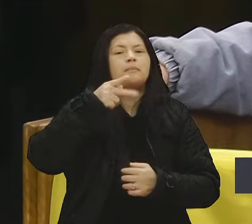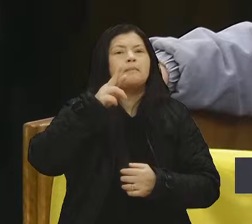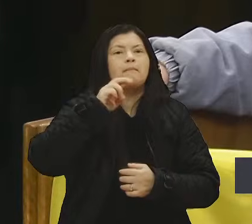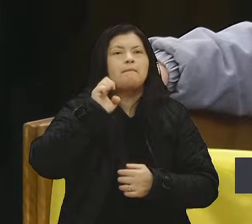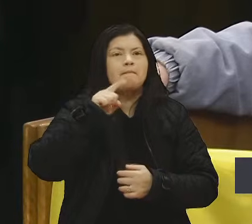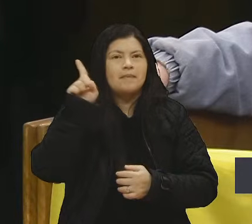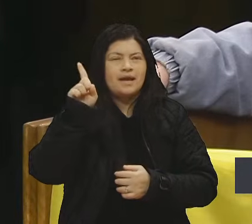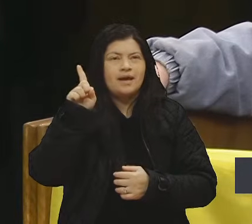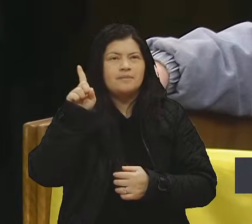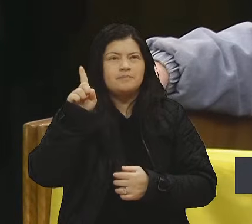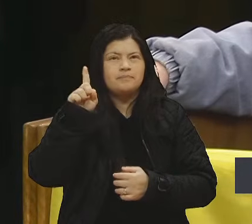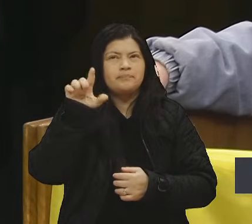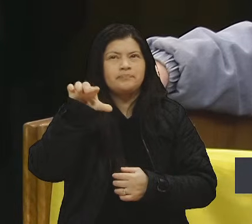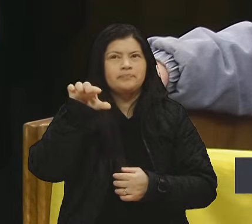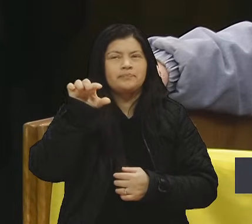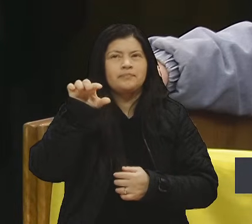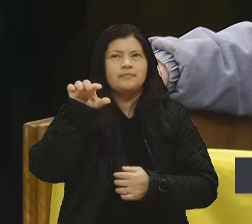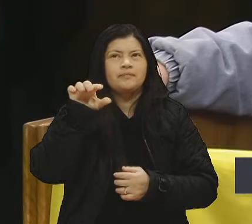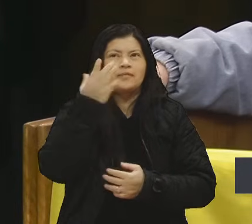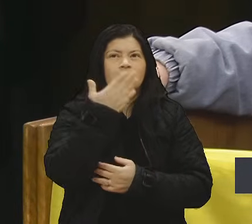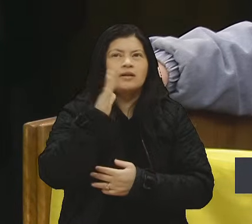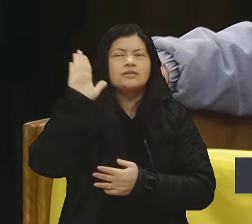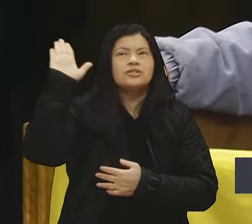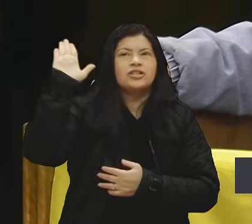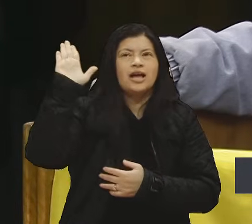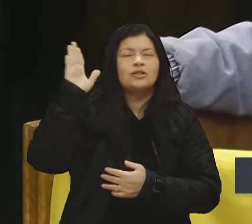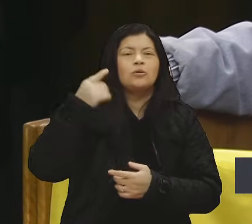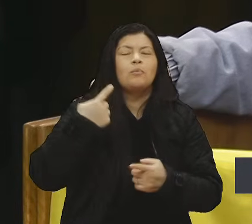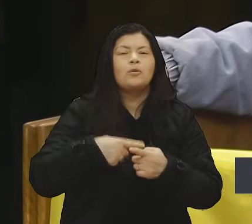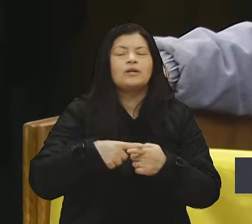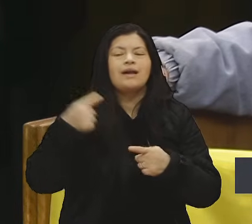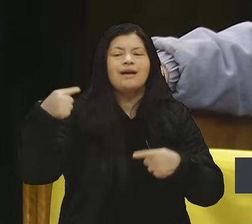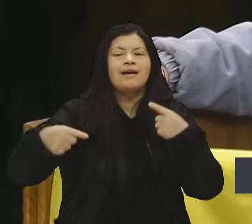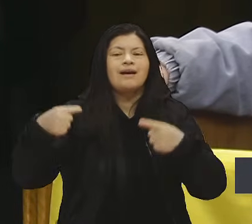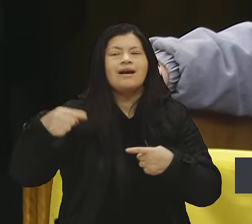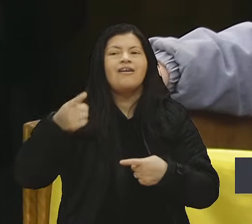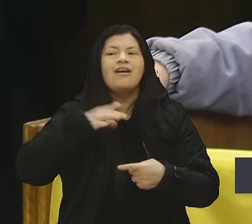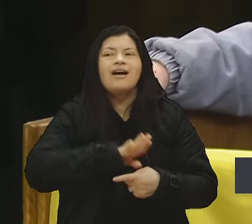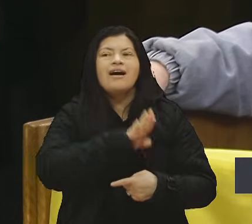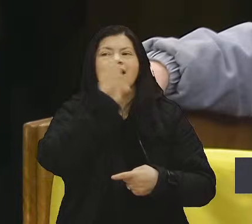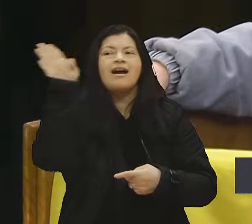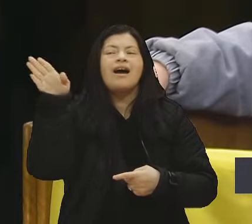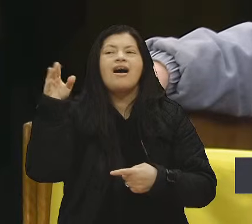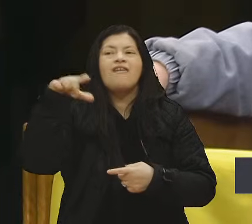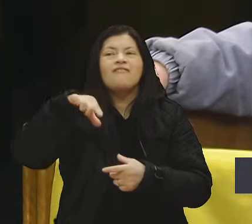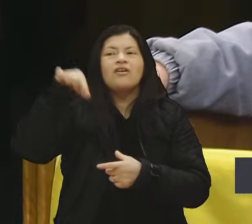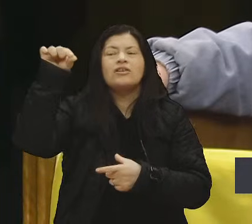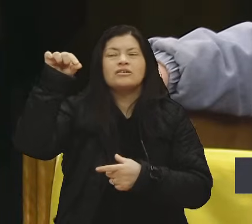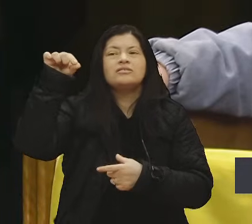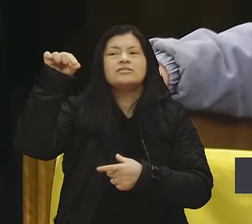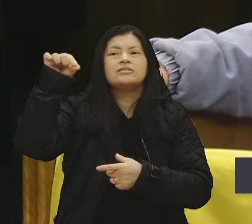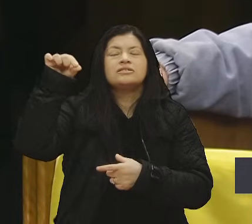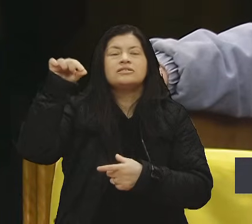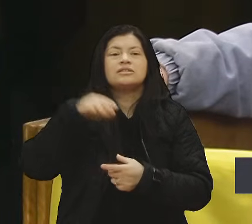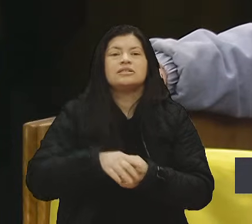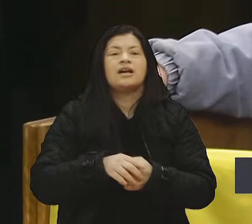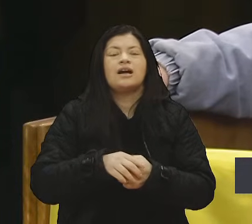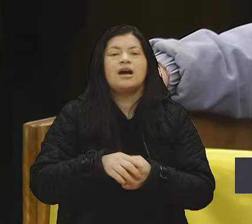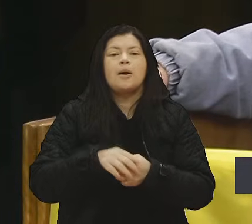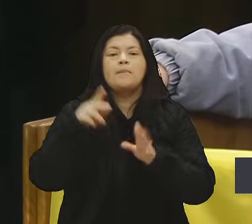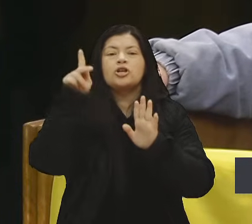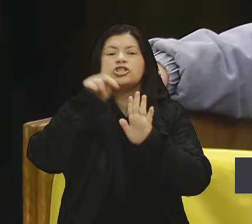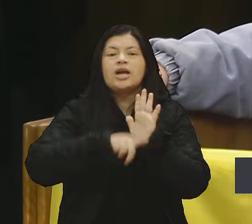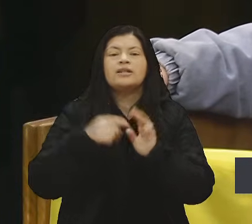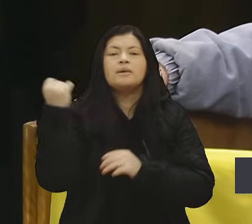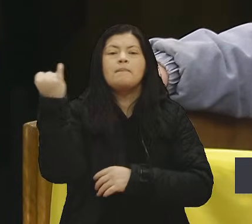governador disse que não poderia ir num debate porque ele estava indo para Brasília votar um projeto extremamente